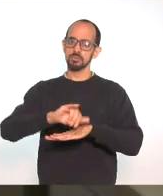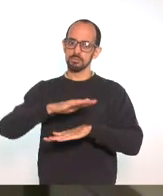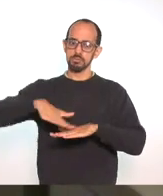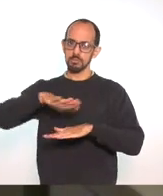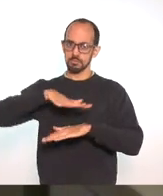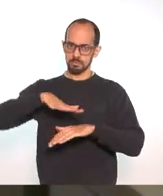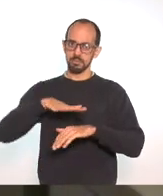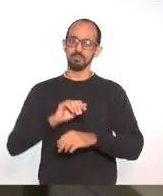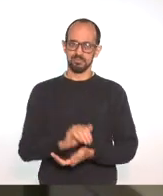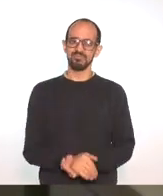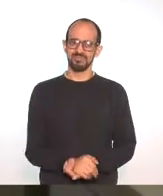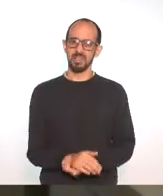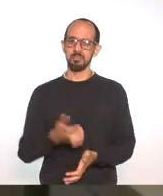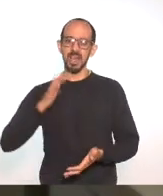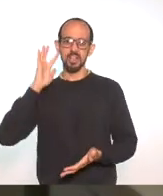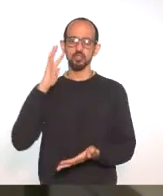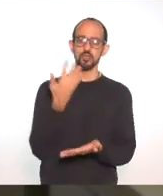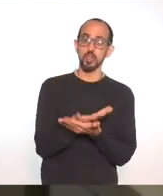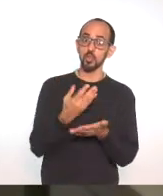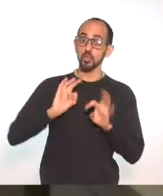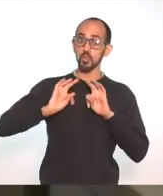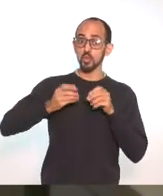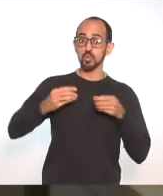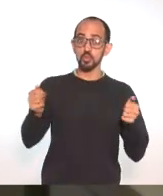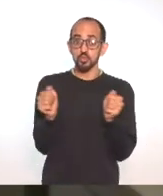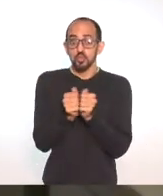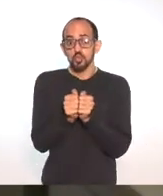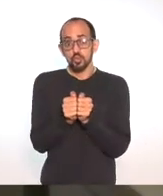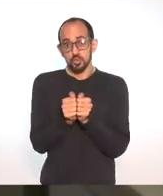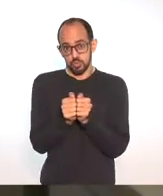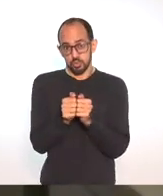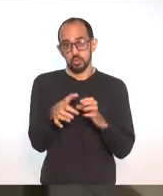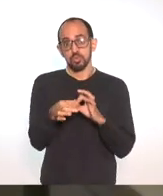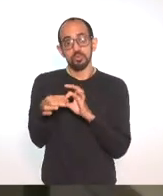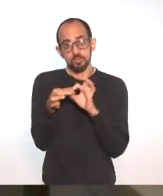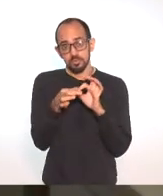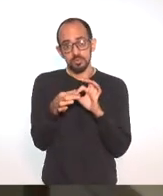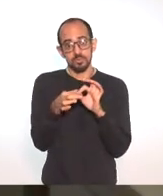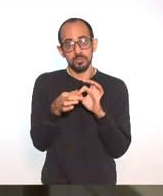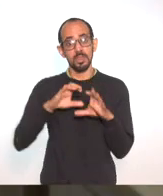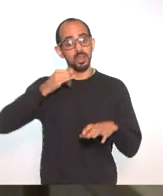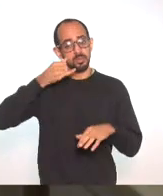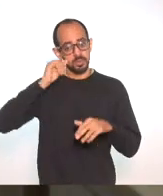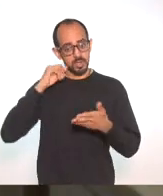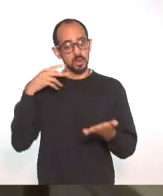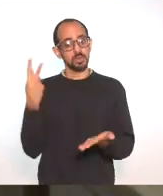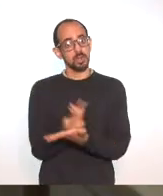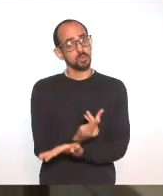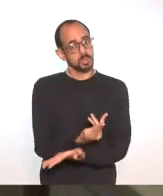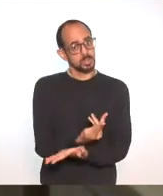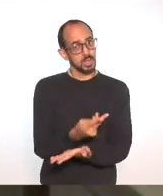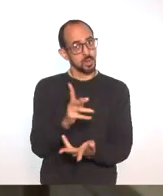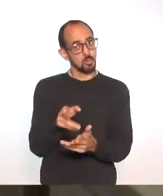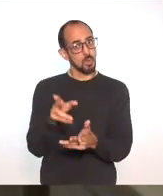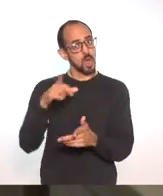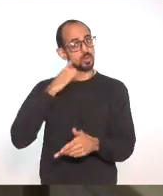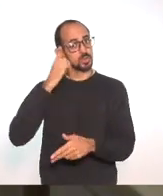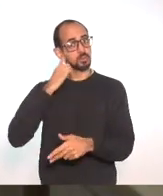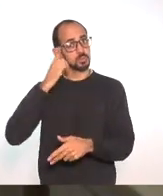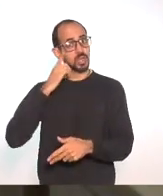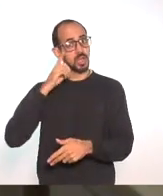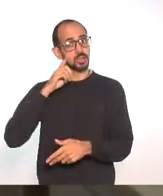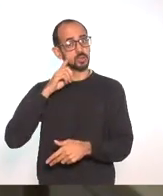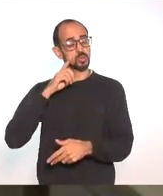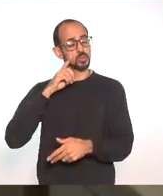tomar medidas com isso tá nós não assistimos o que bem Acordou deve tá recente